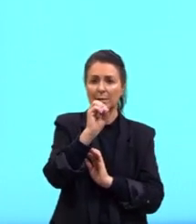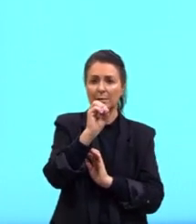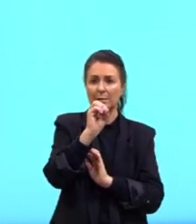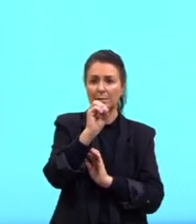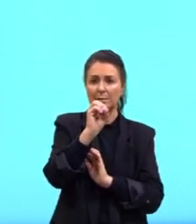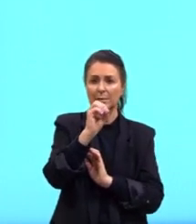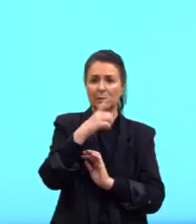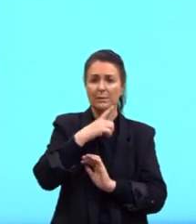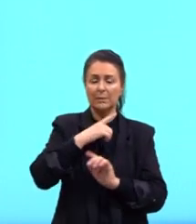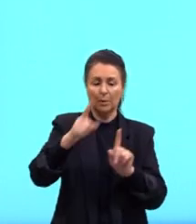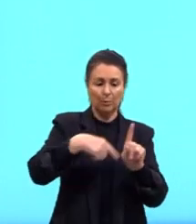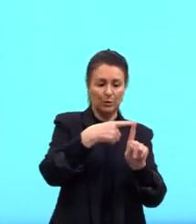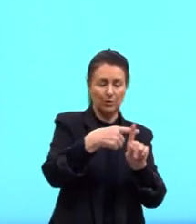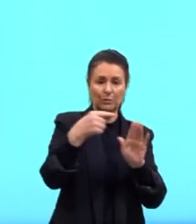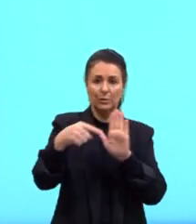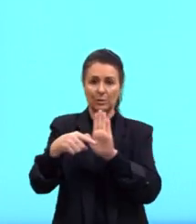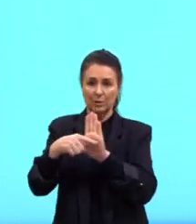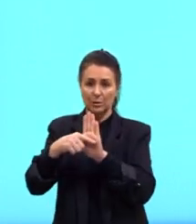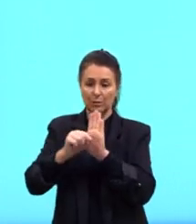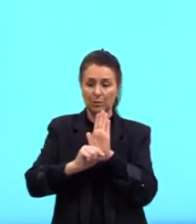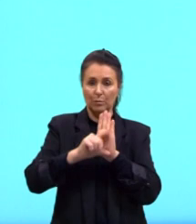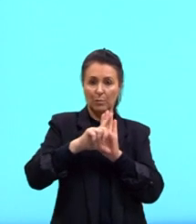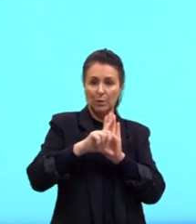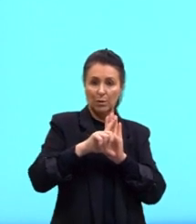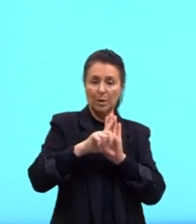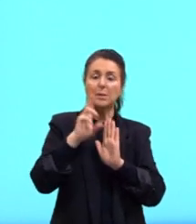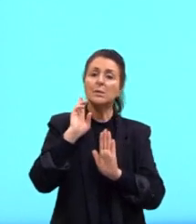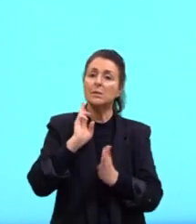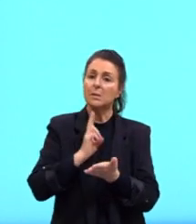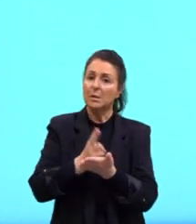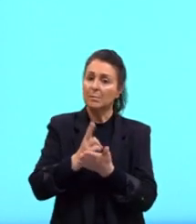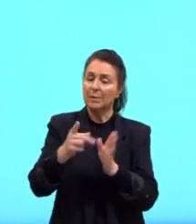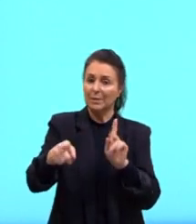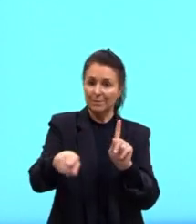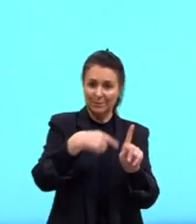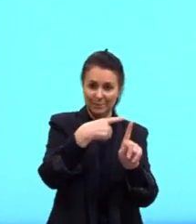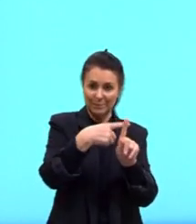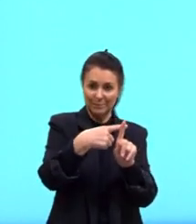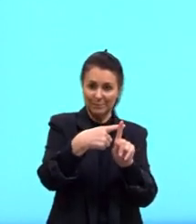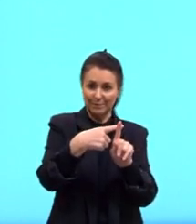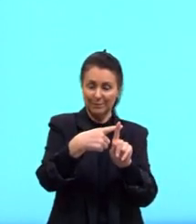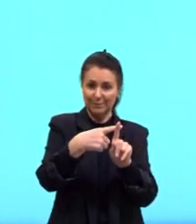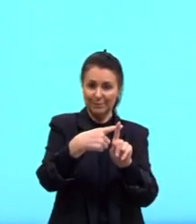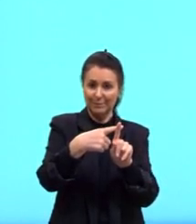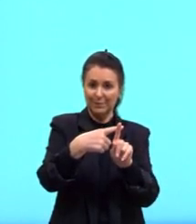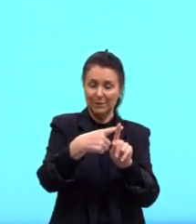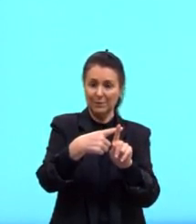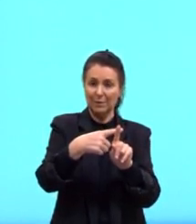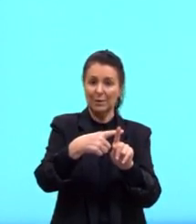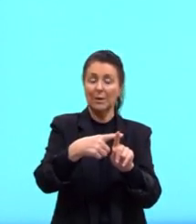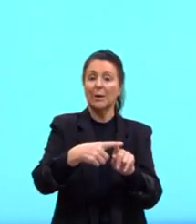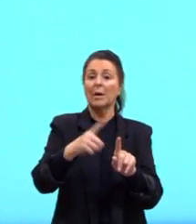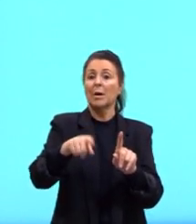então se eu tenho um positivo e um negativo o maior você sempre positivo então eu vou fazer mais